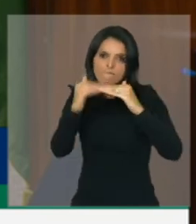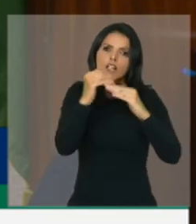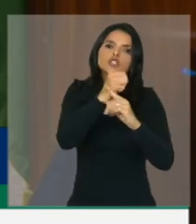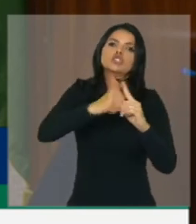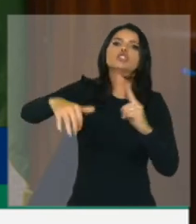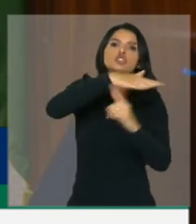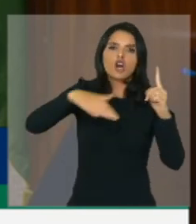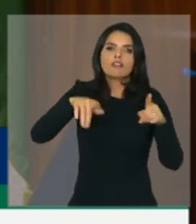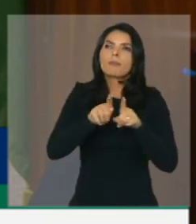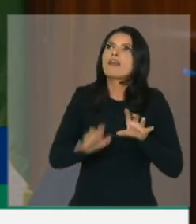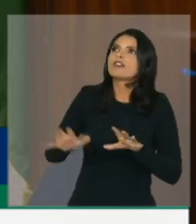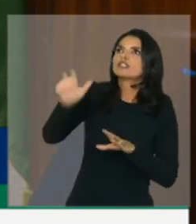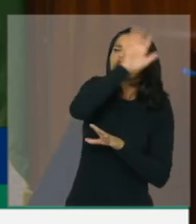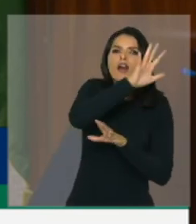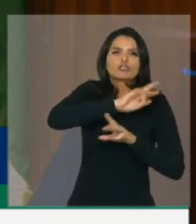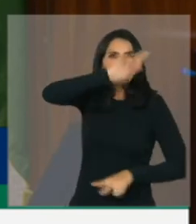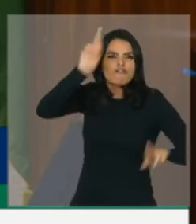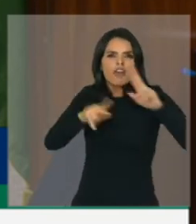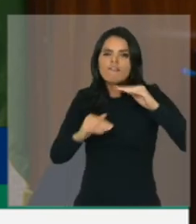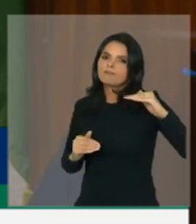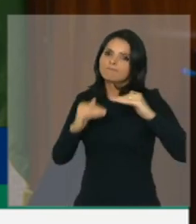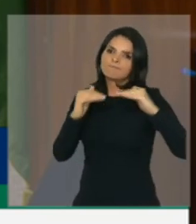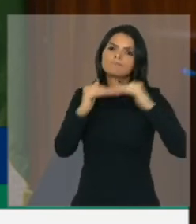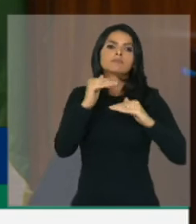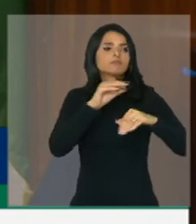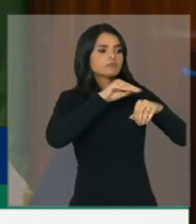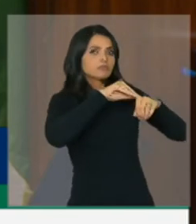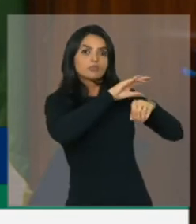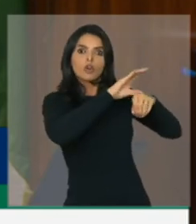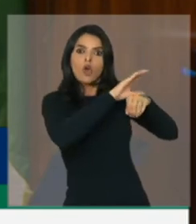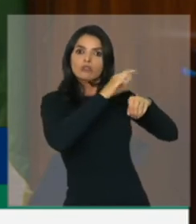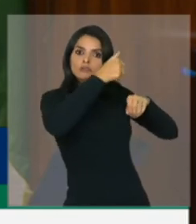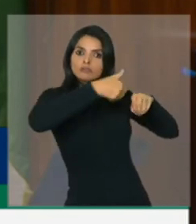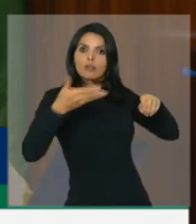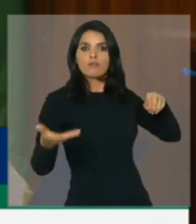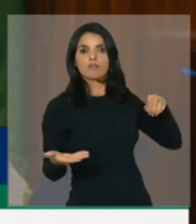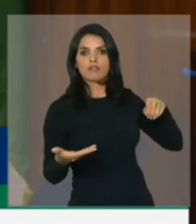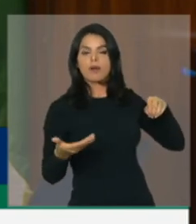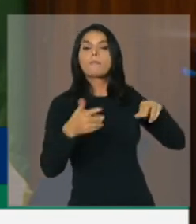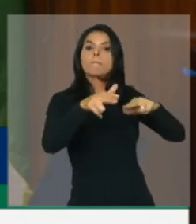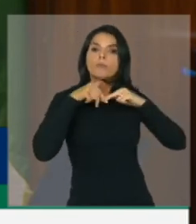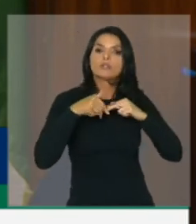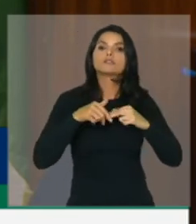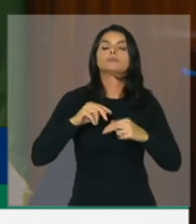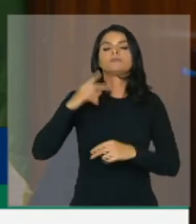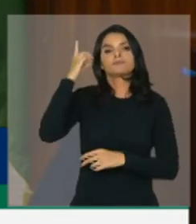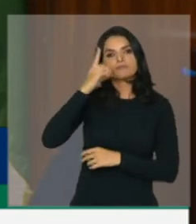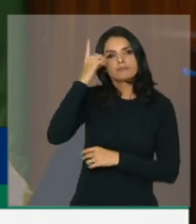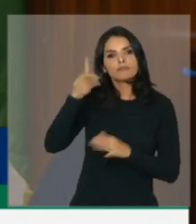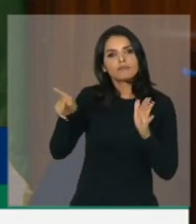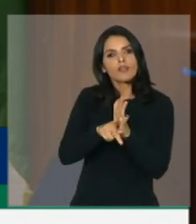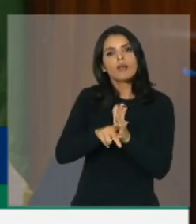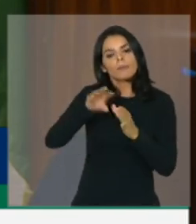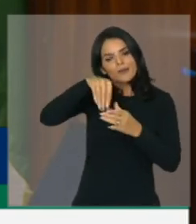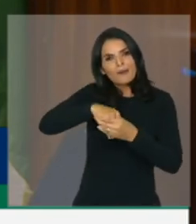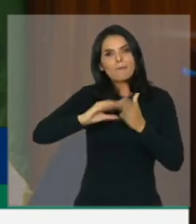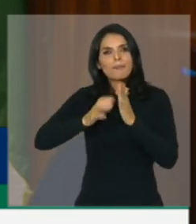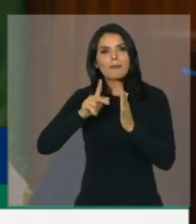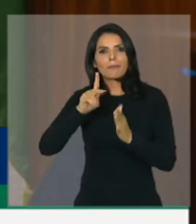sociais e regionais, como expresso na Constituição Federal. Nesse sentido, os parlamentares do PCdoB,